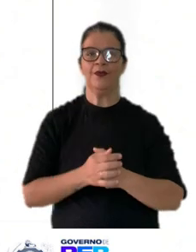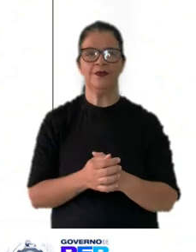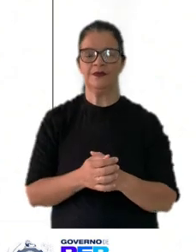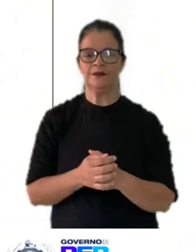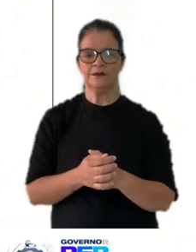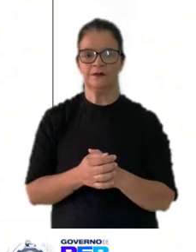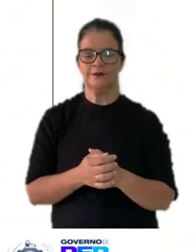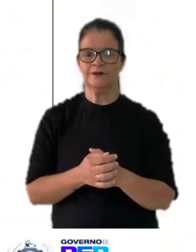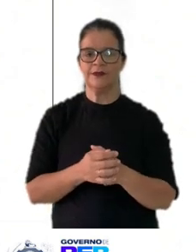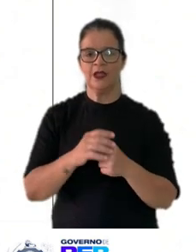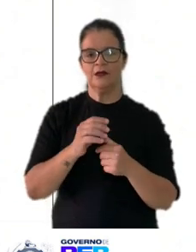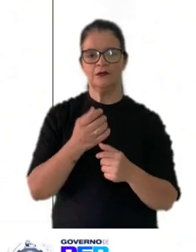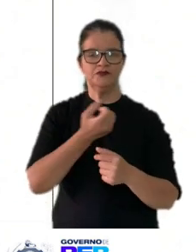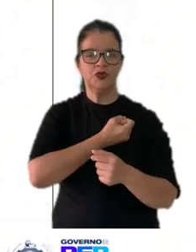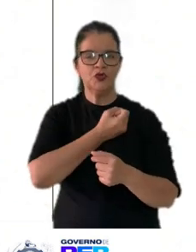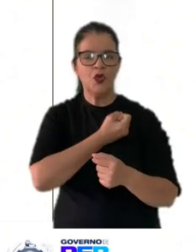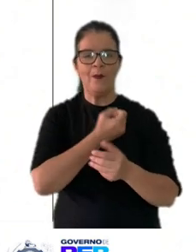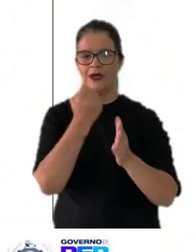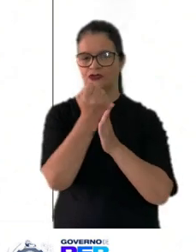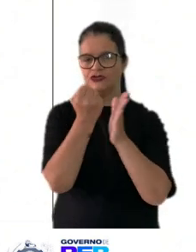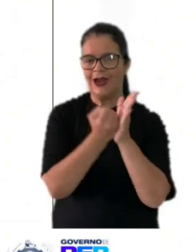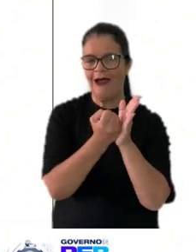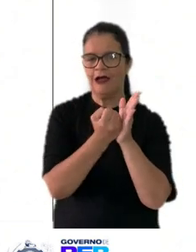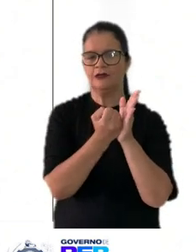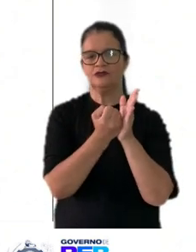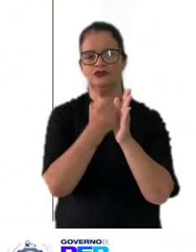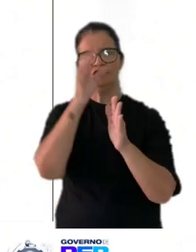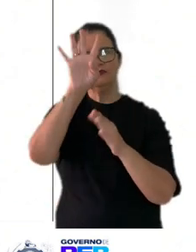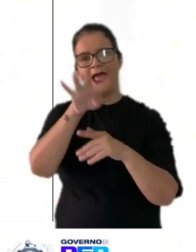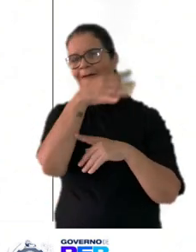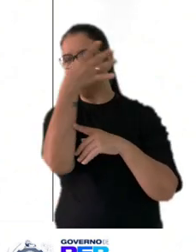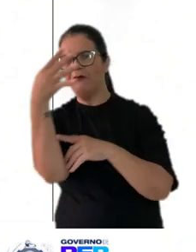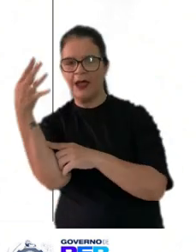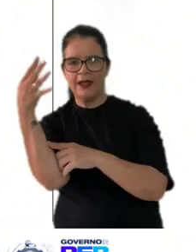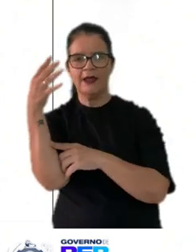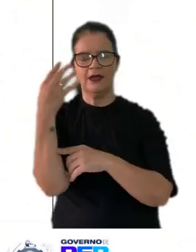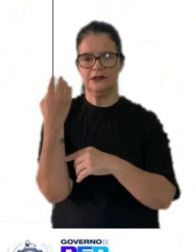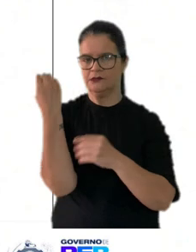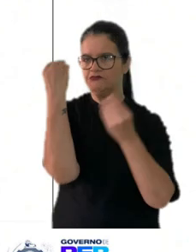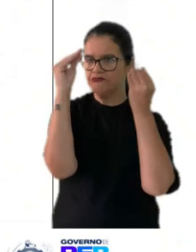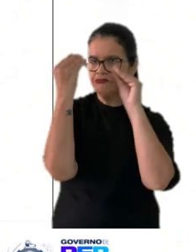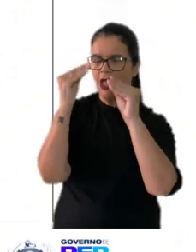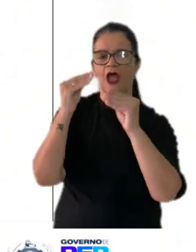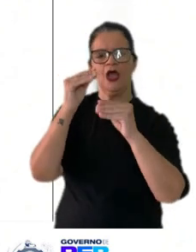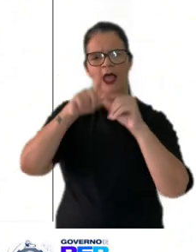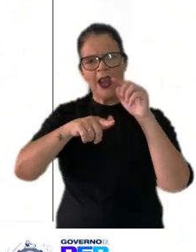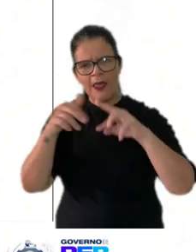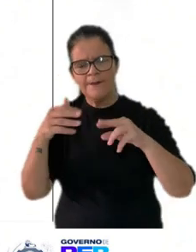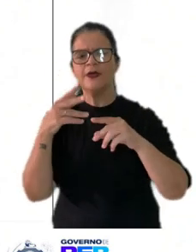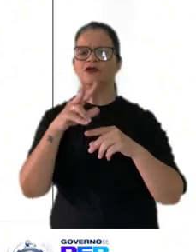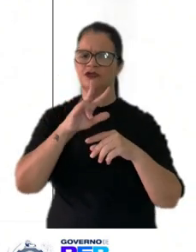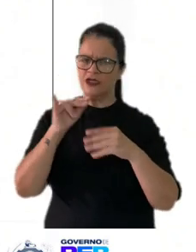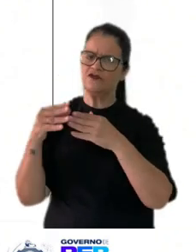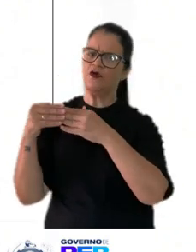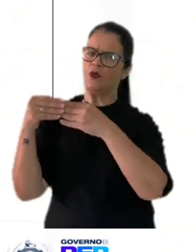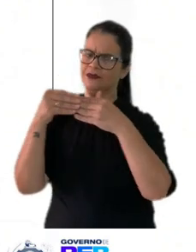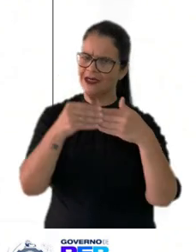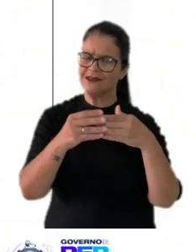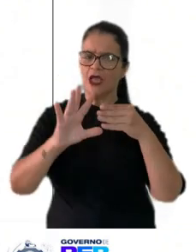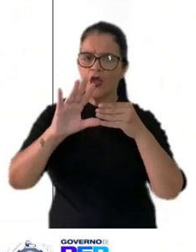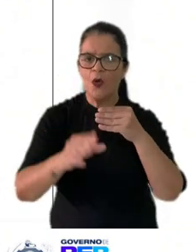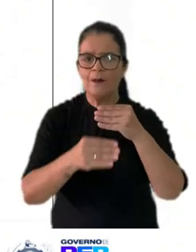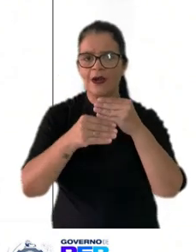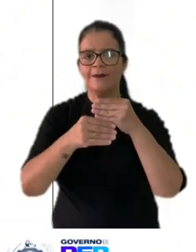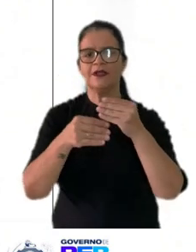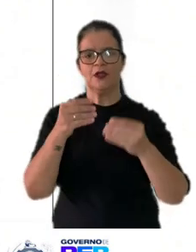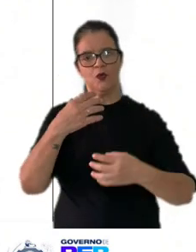estatísticas dados estatísticos tabelas então eles vão trazendo outros elementos que complementam a construção do sentido